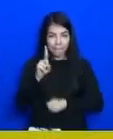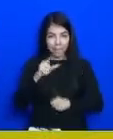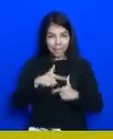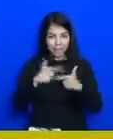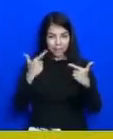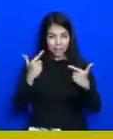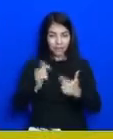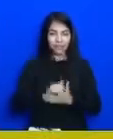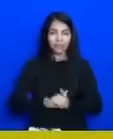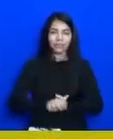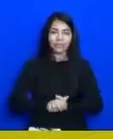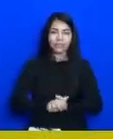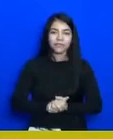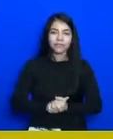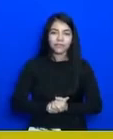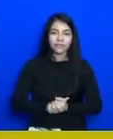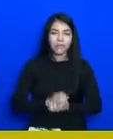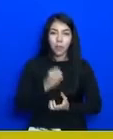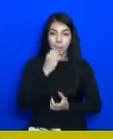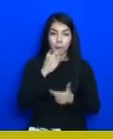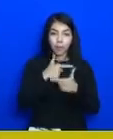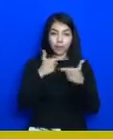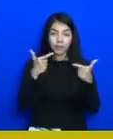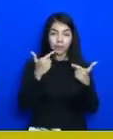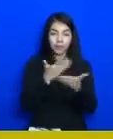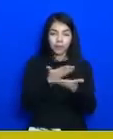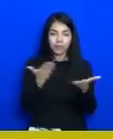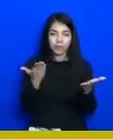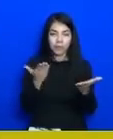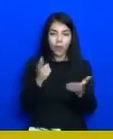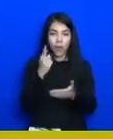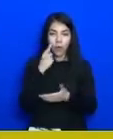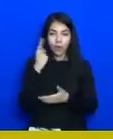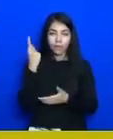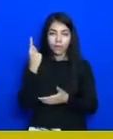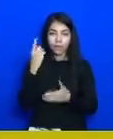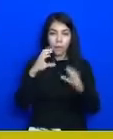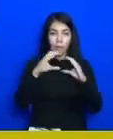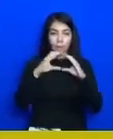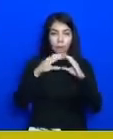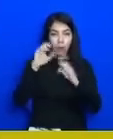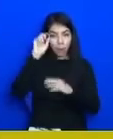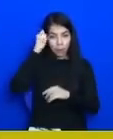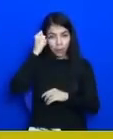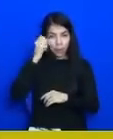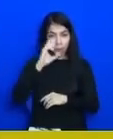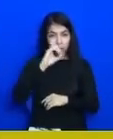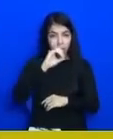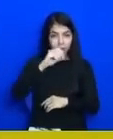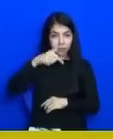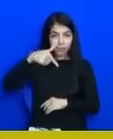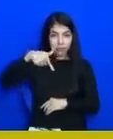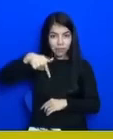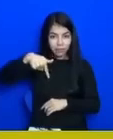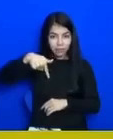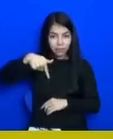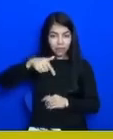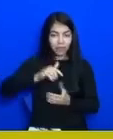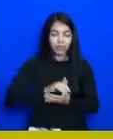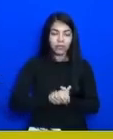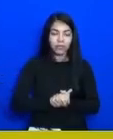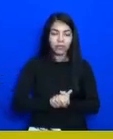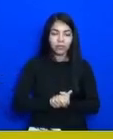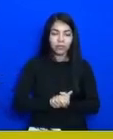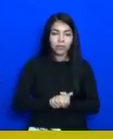sorte. Boa sorte para você. Tá na tela. Bola preta, 07. Preta,